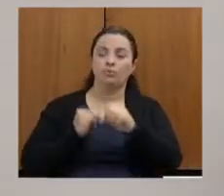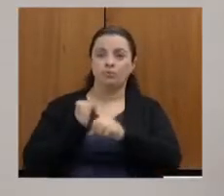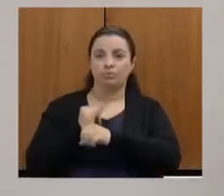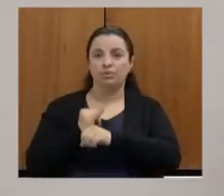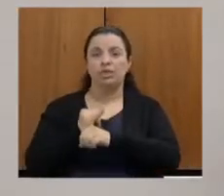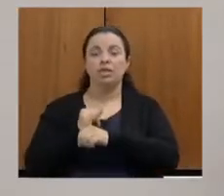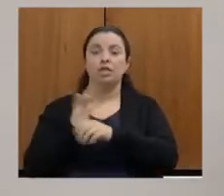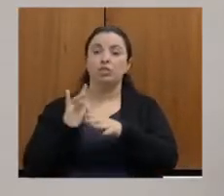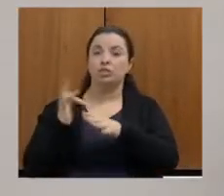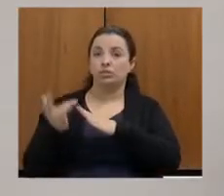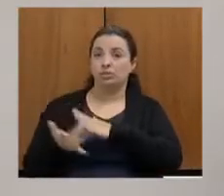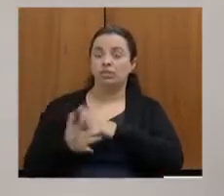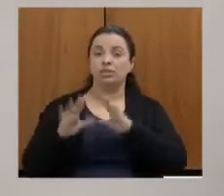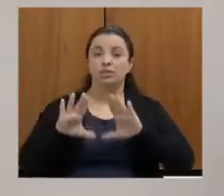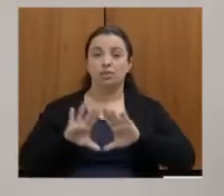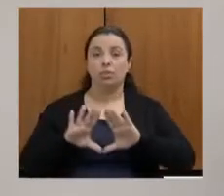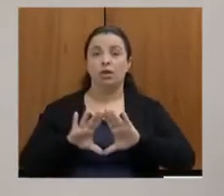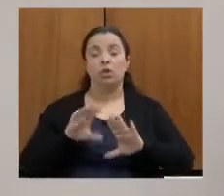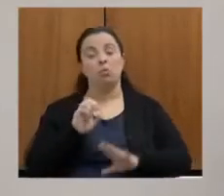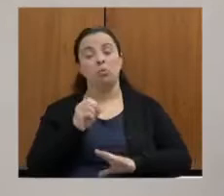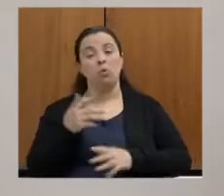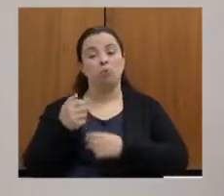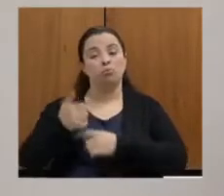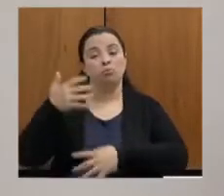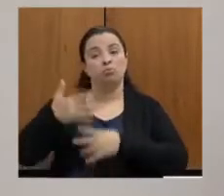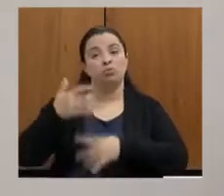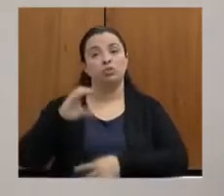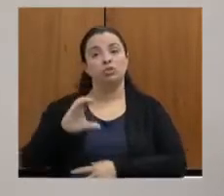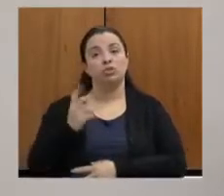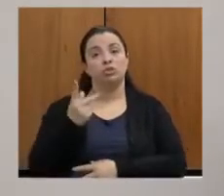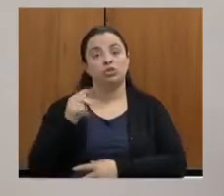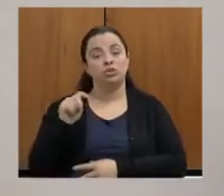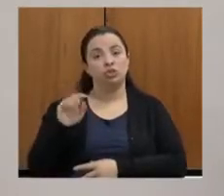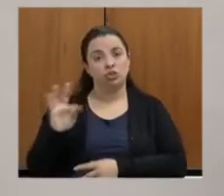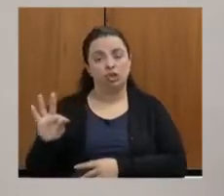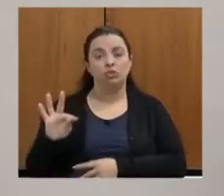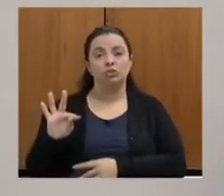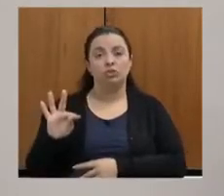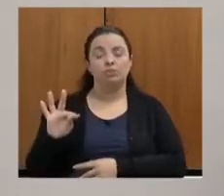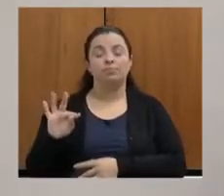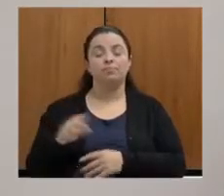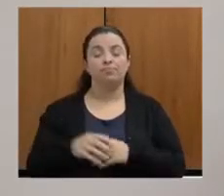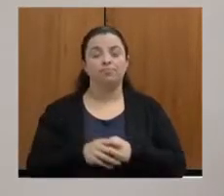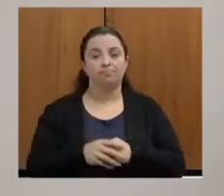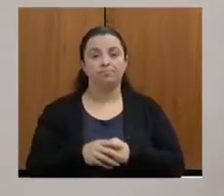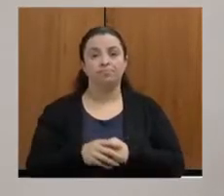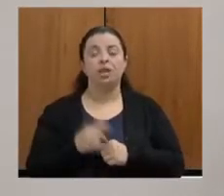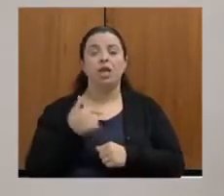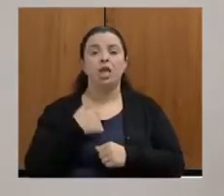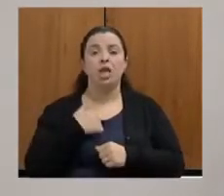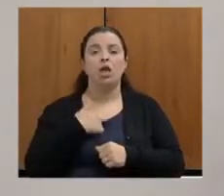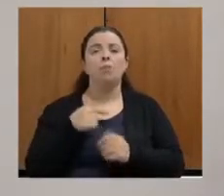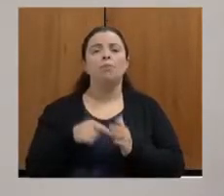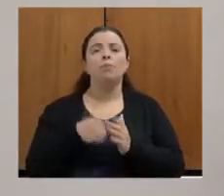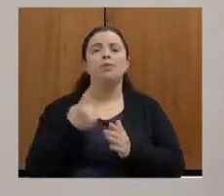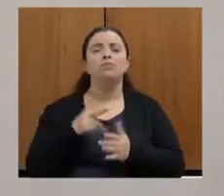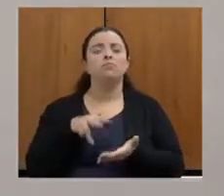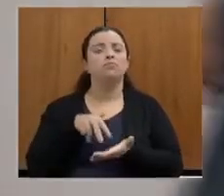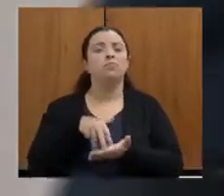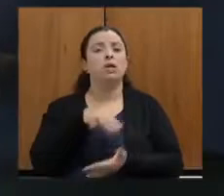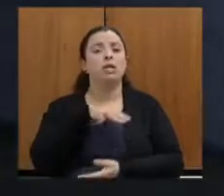chat que nós temos aí durante todo o nosso debate eu estive pela primeira vez em